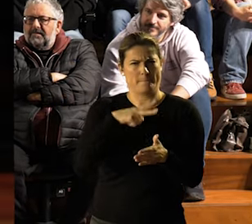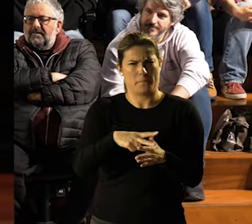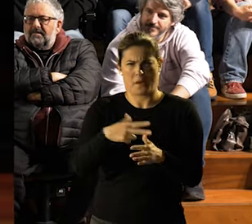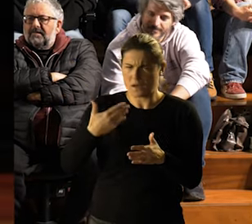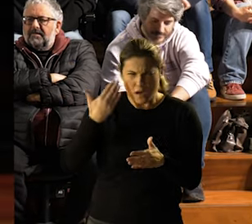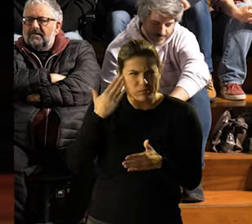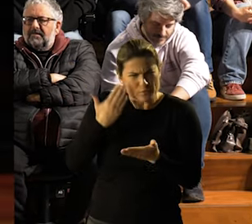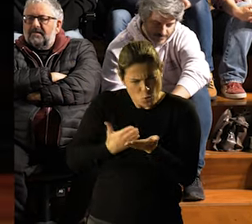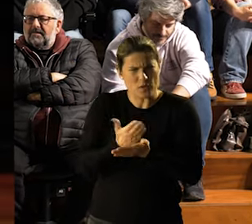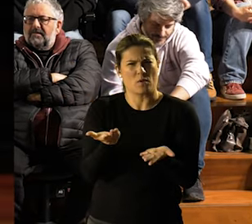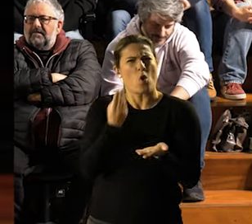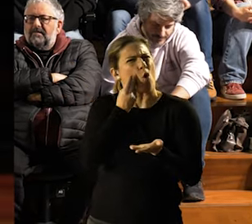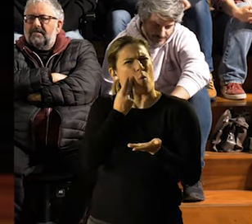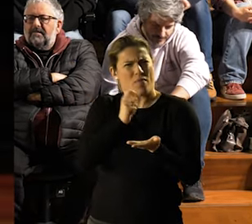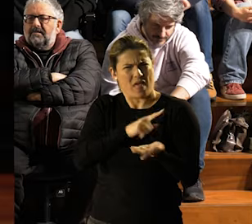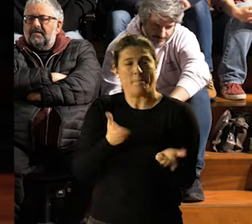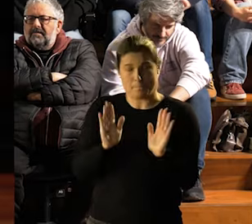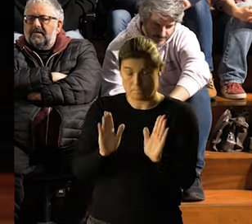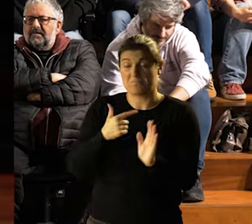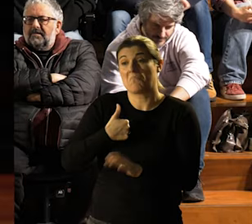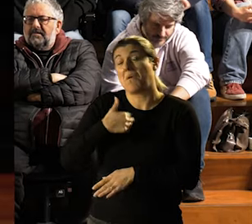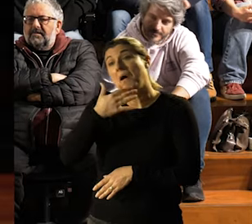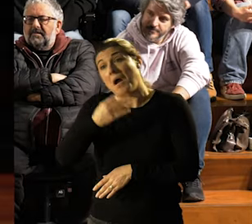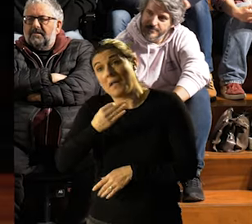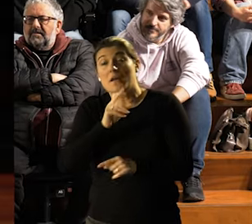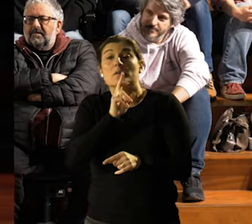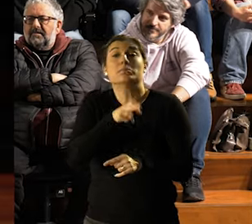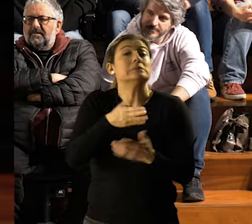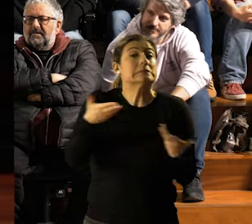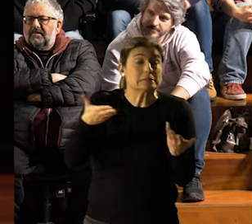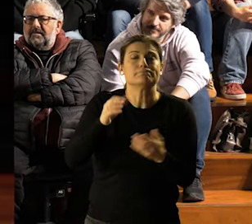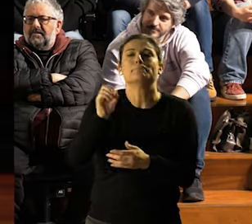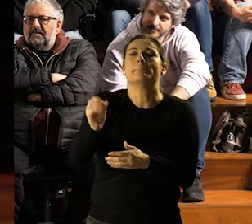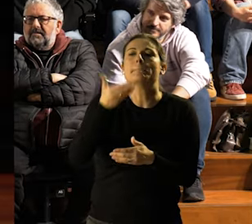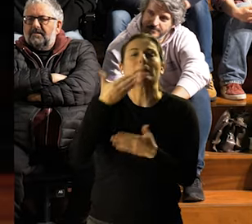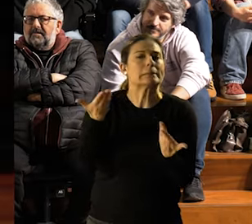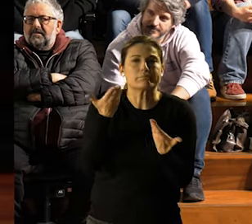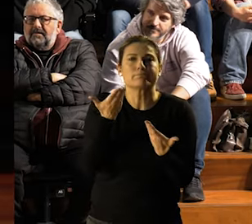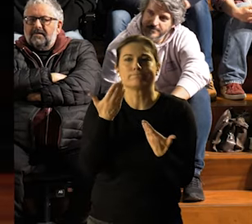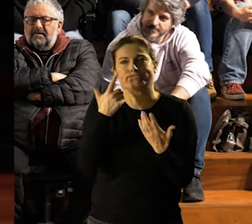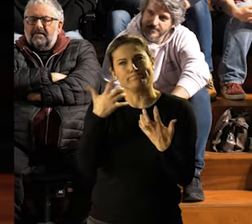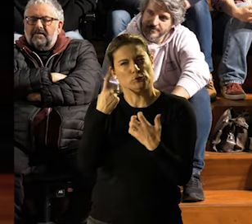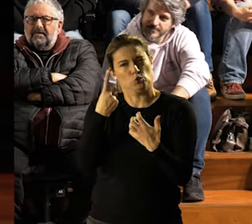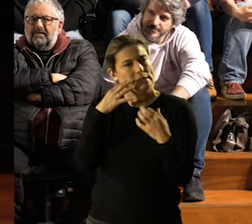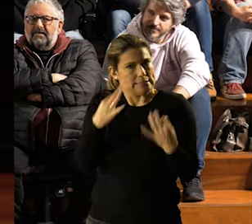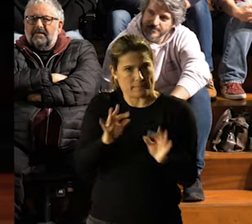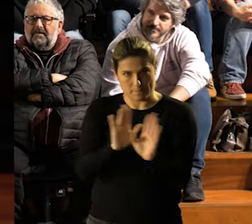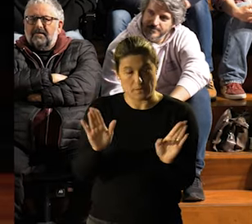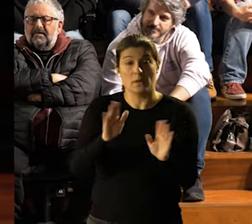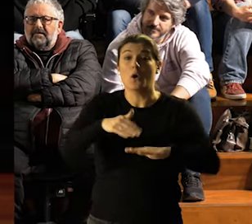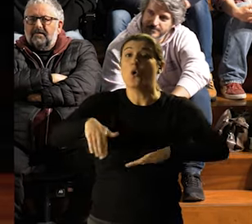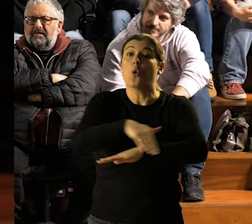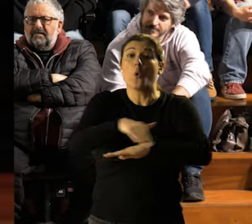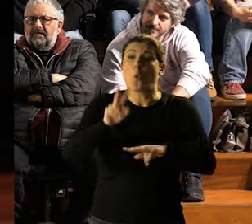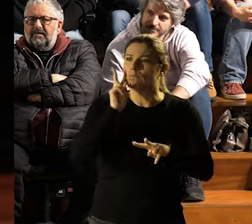que correm como é possível eu creio que a resposta começa por uma constatação simples e quem anda na